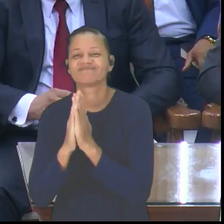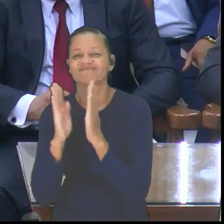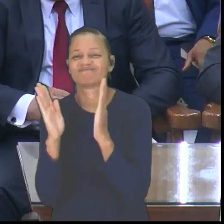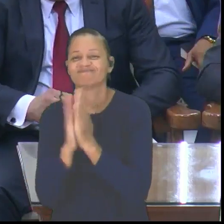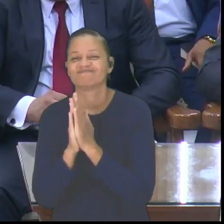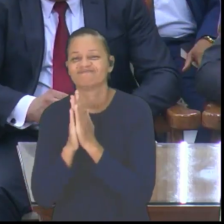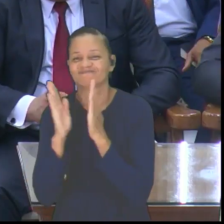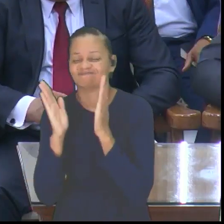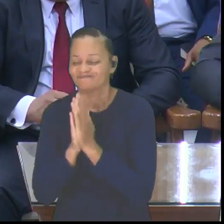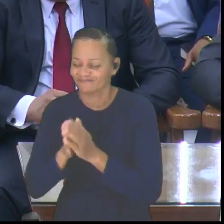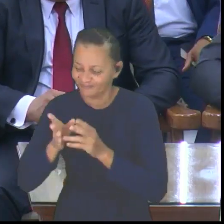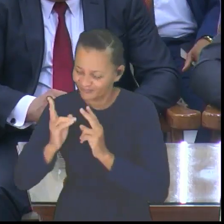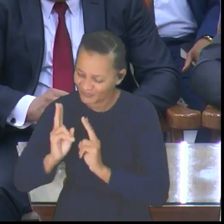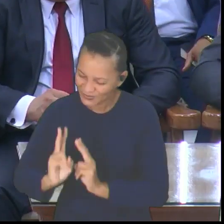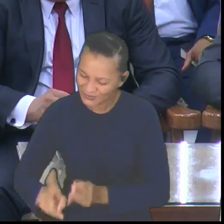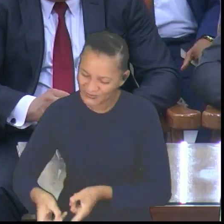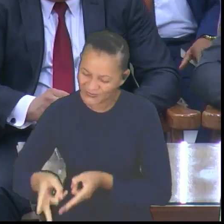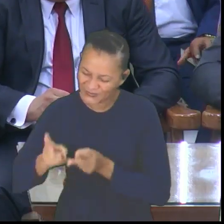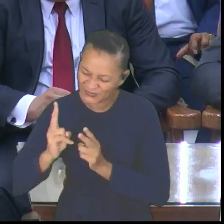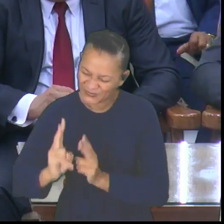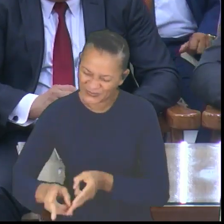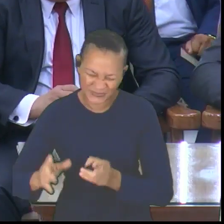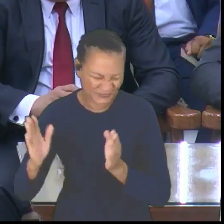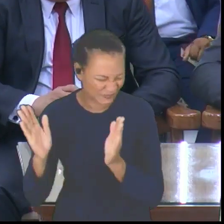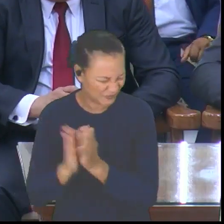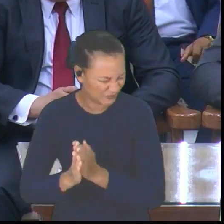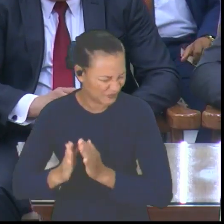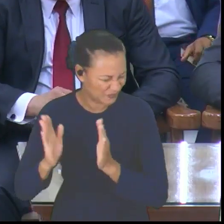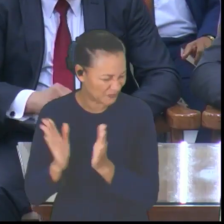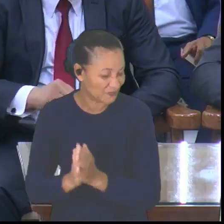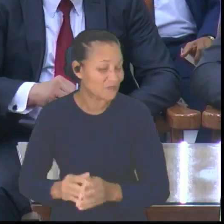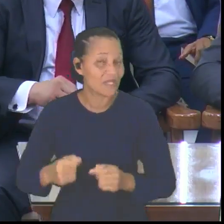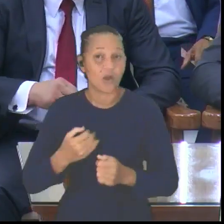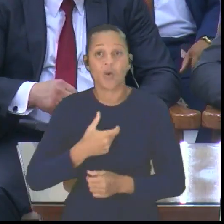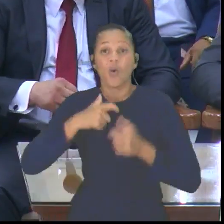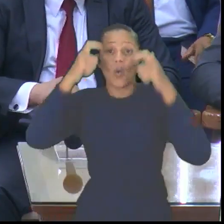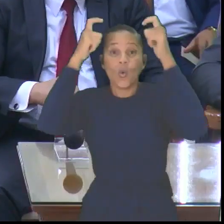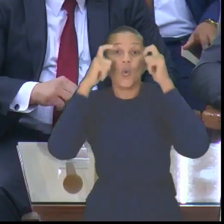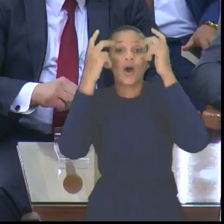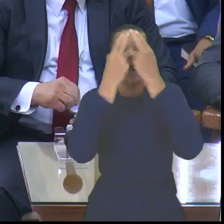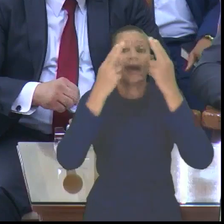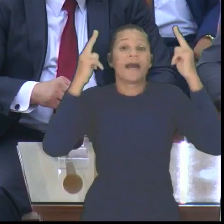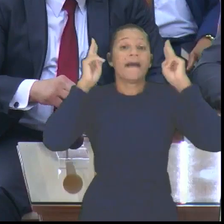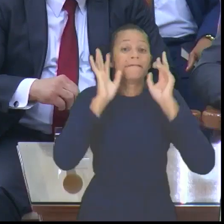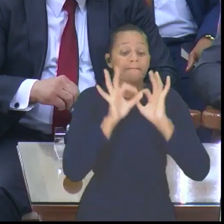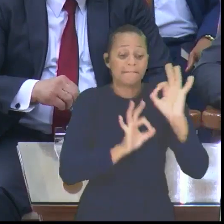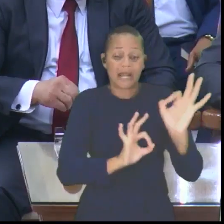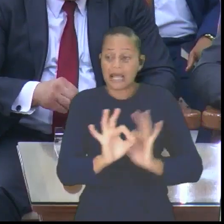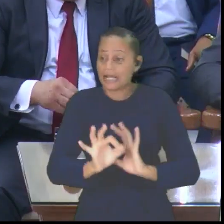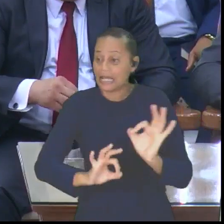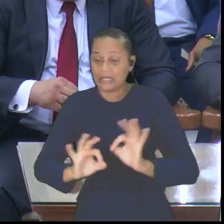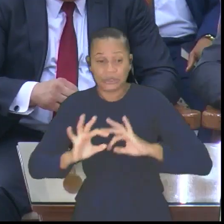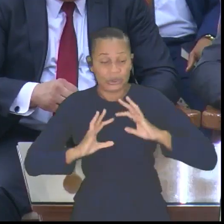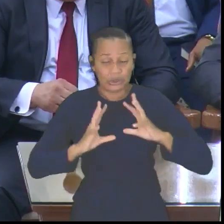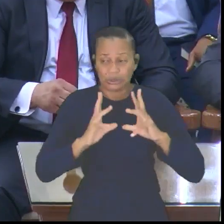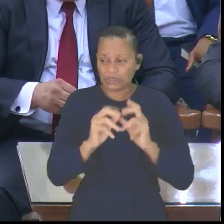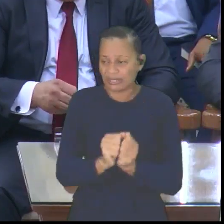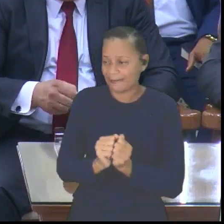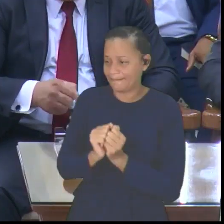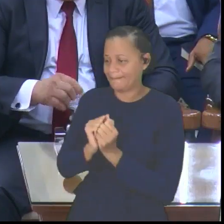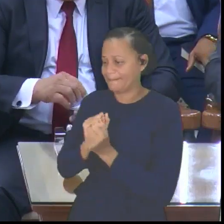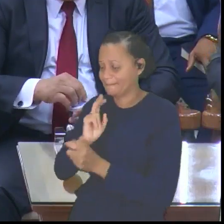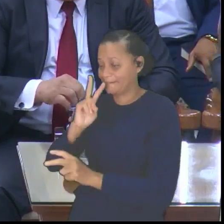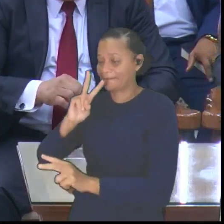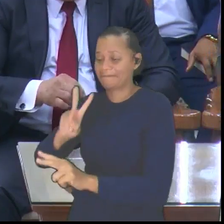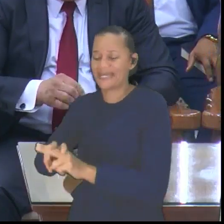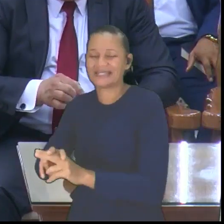Contínua oração por ele. Aí Herodes planejou tudo, prendeu Pedro,